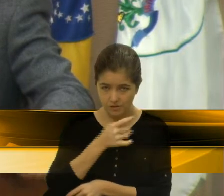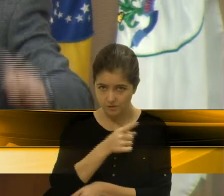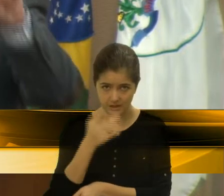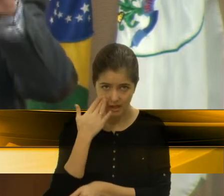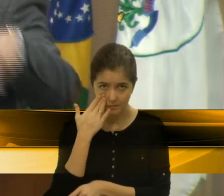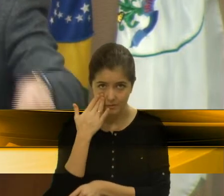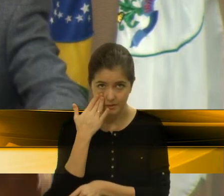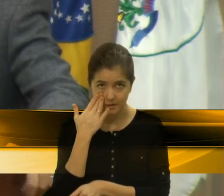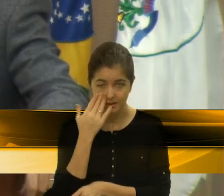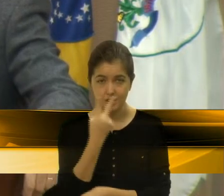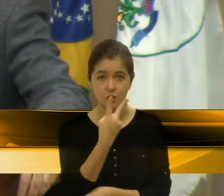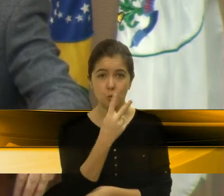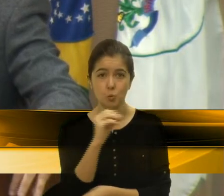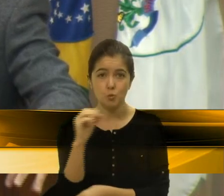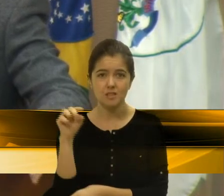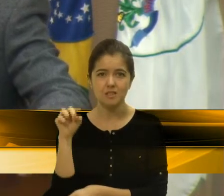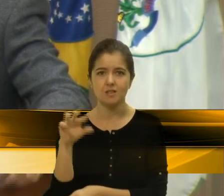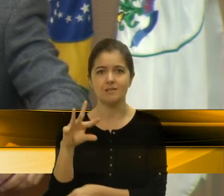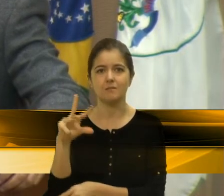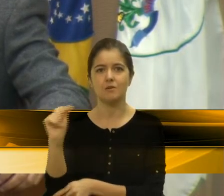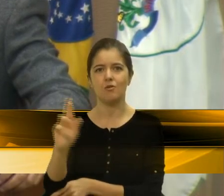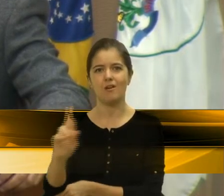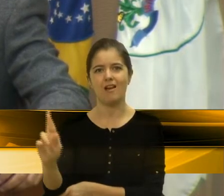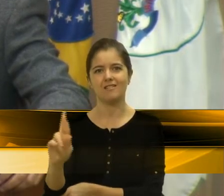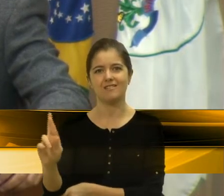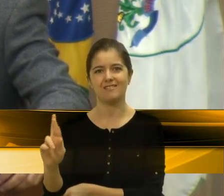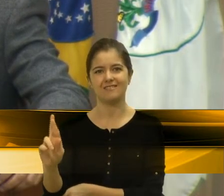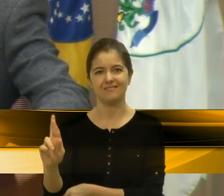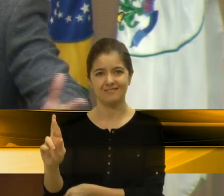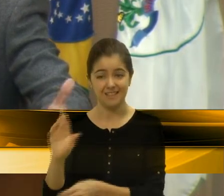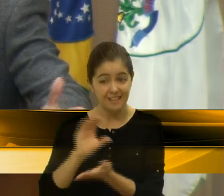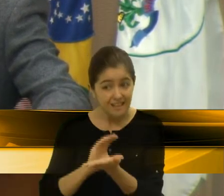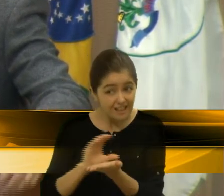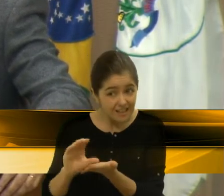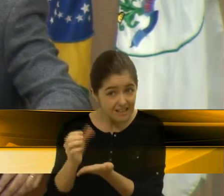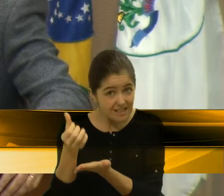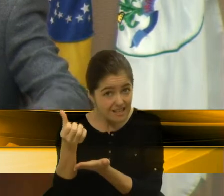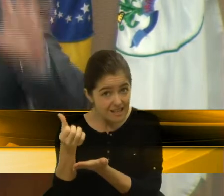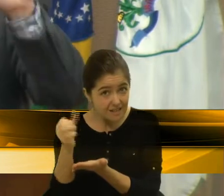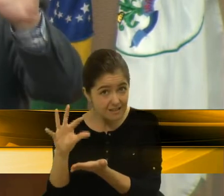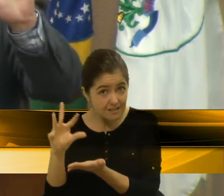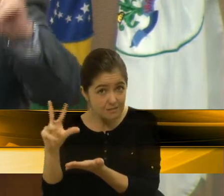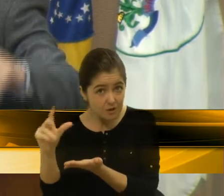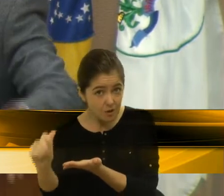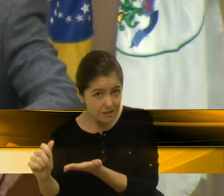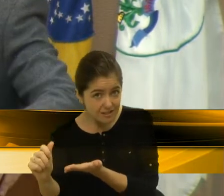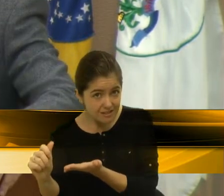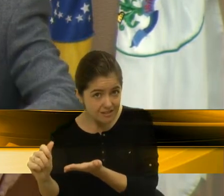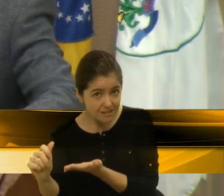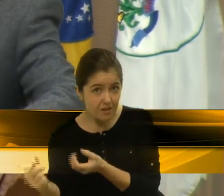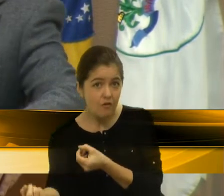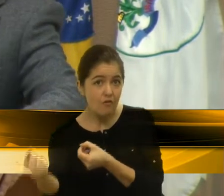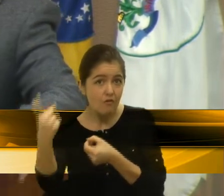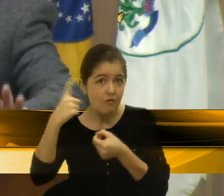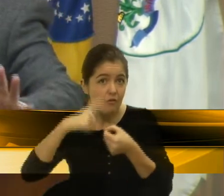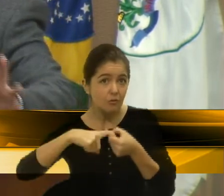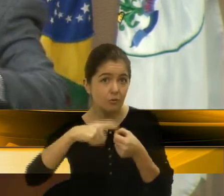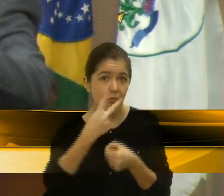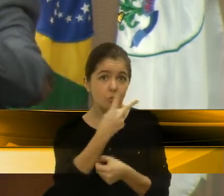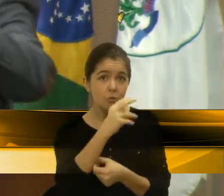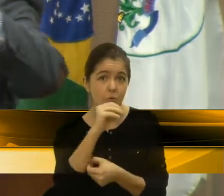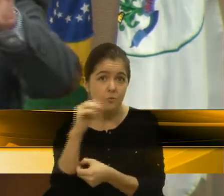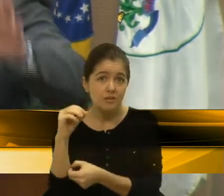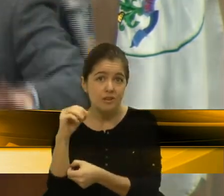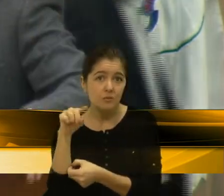Sul? 200 milhões de reais. 6 milhões, tão criticados por